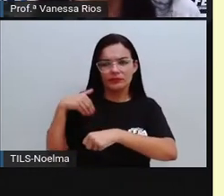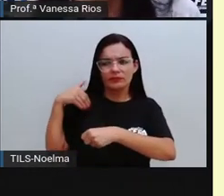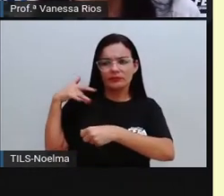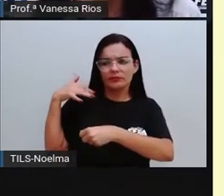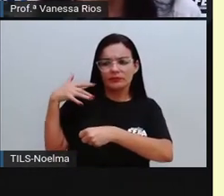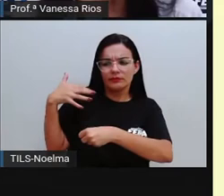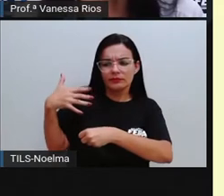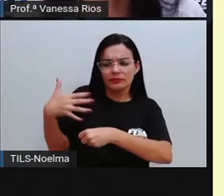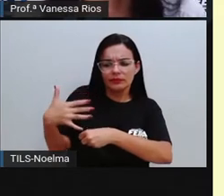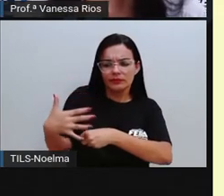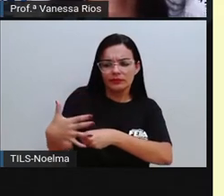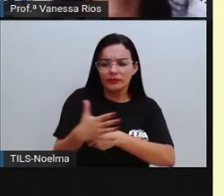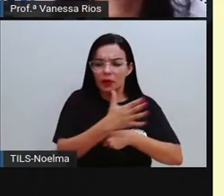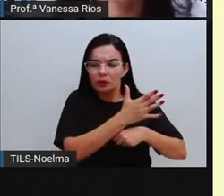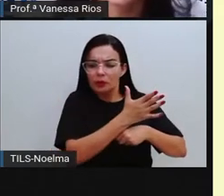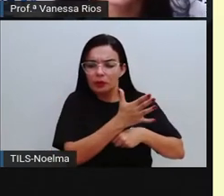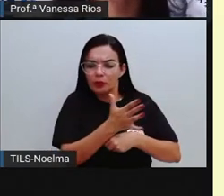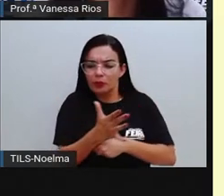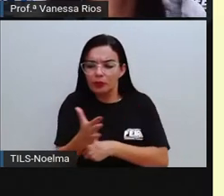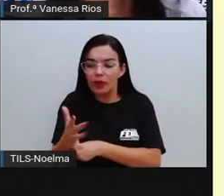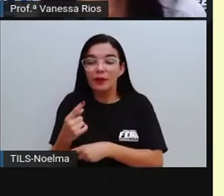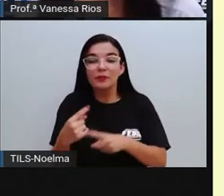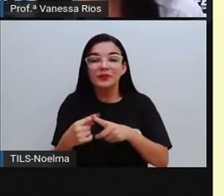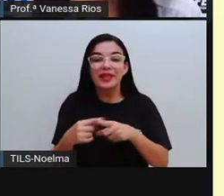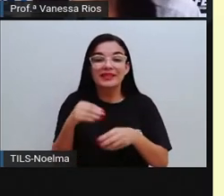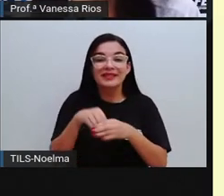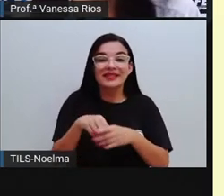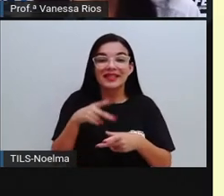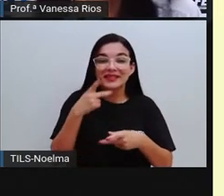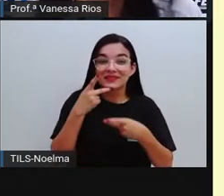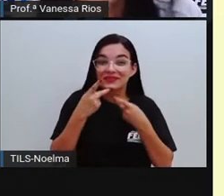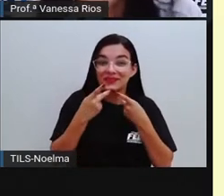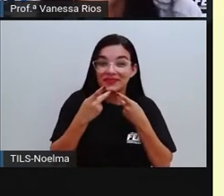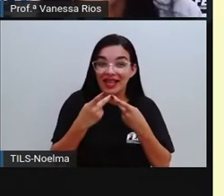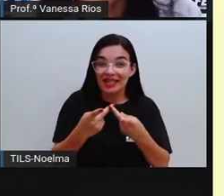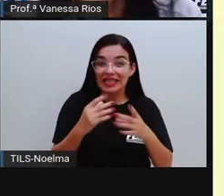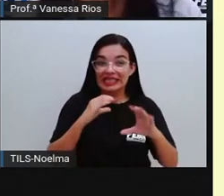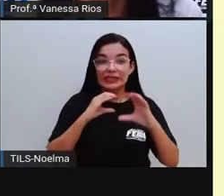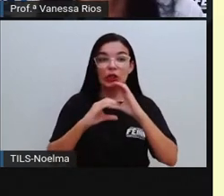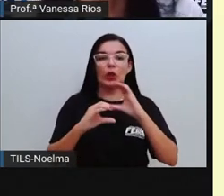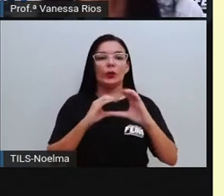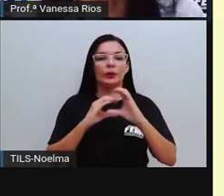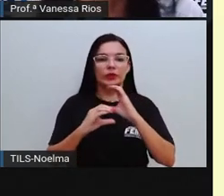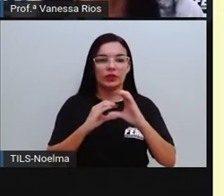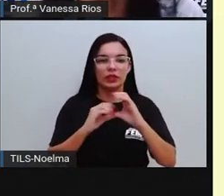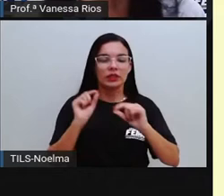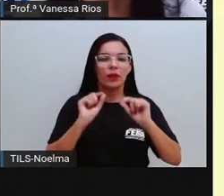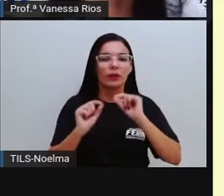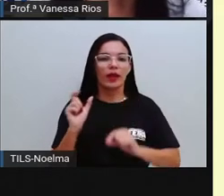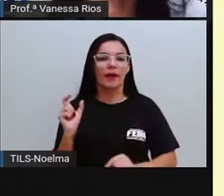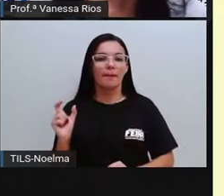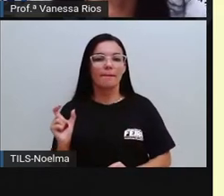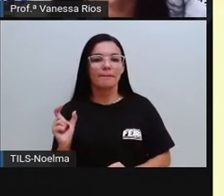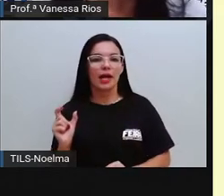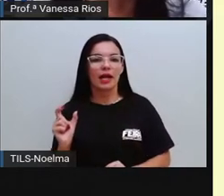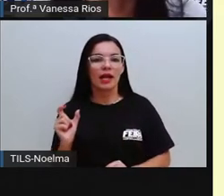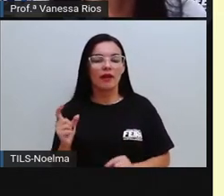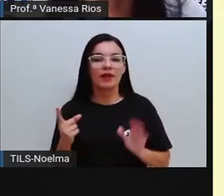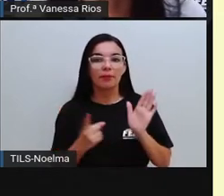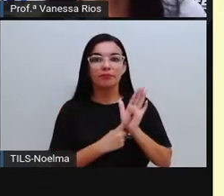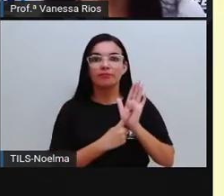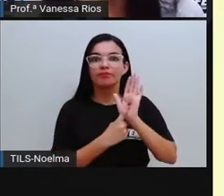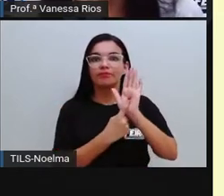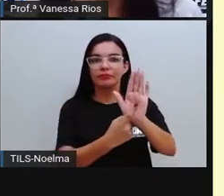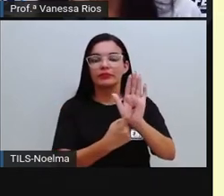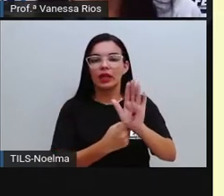a isso, porque dentro da nossa fala, dentro do nosso processo de comunicação, as palavras que são destacadas, que